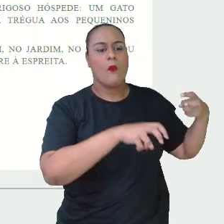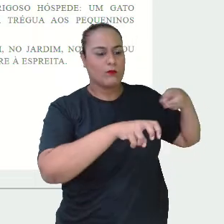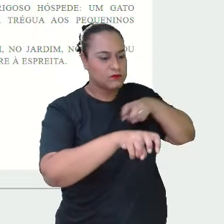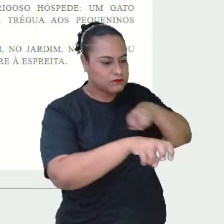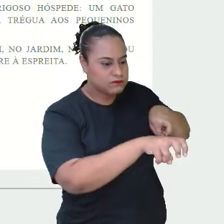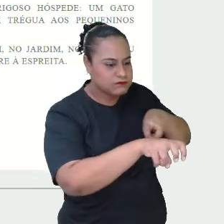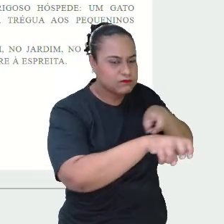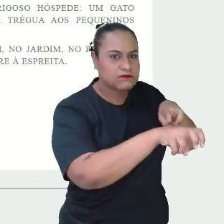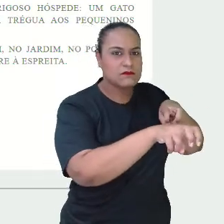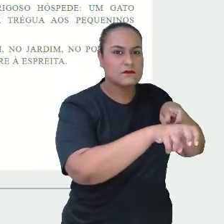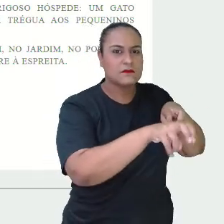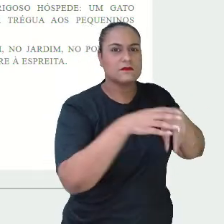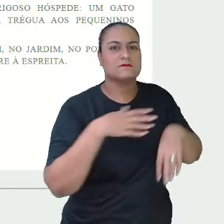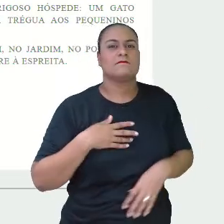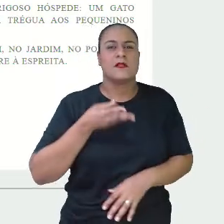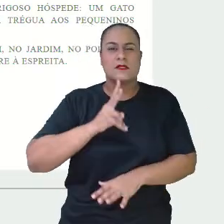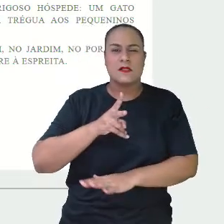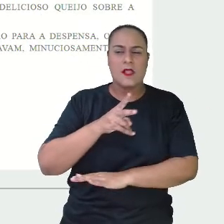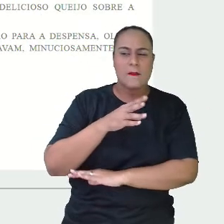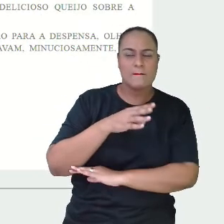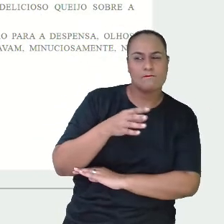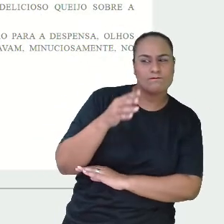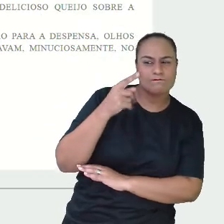sempre à espreita.